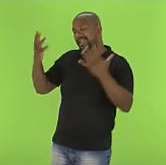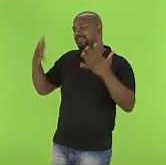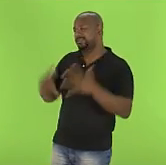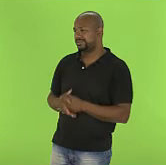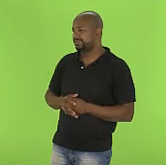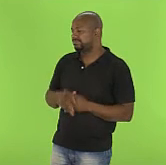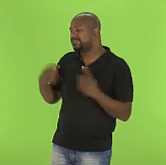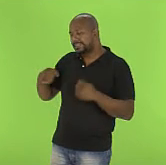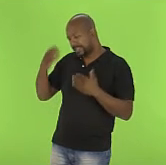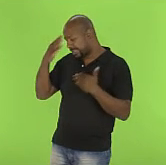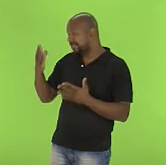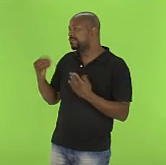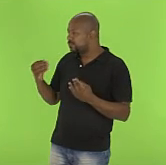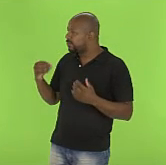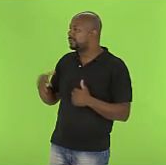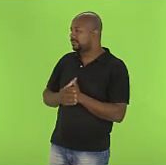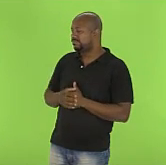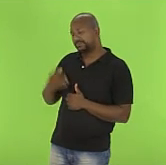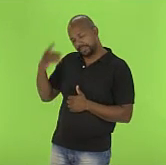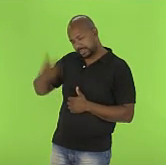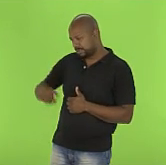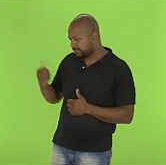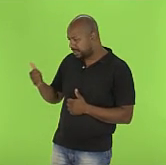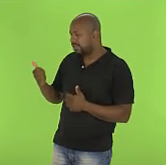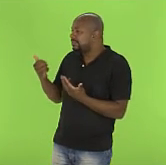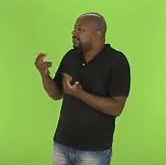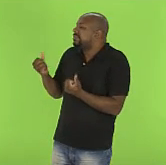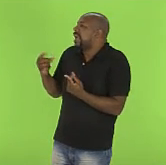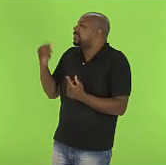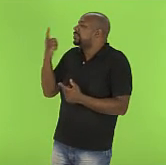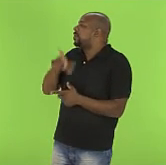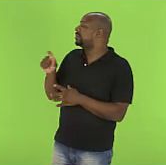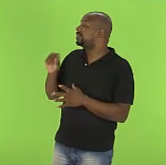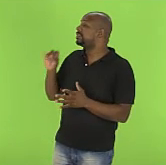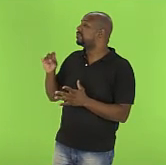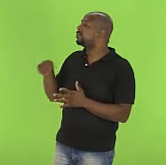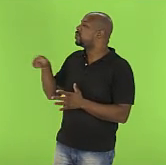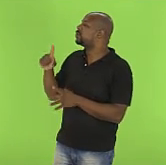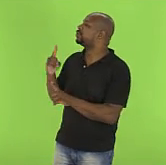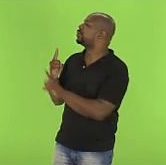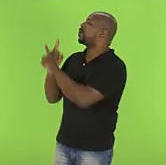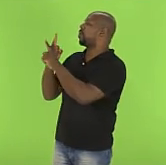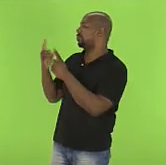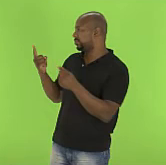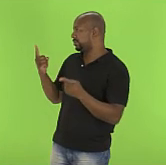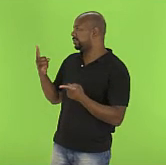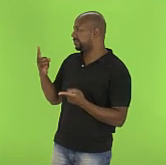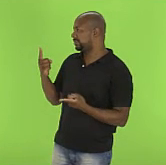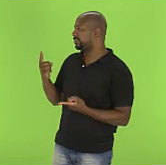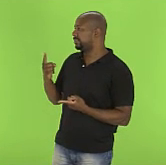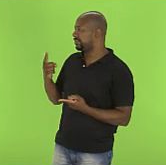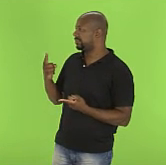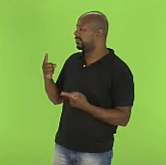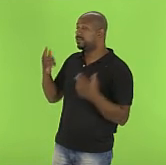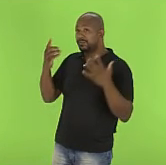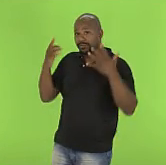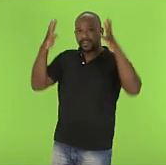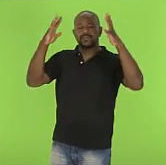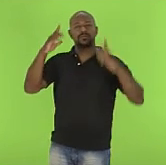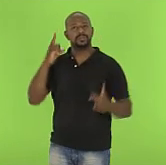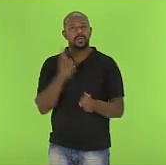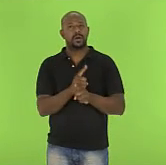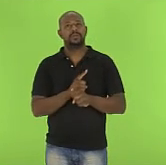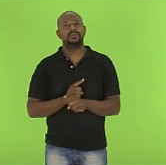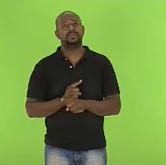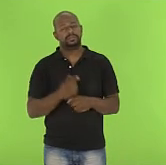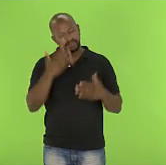Que é isso. Tenho que te agradecer muito. Estamos aí. Nada disso teria acontecido se não fossem os encontros. Viva